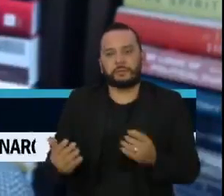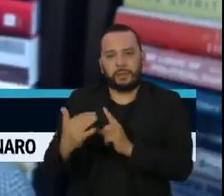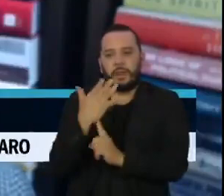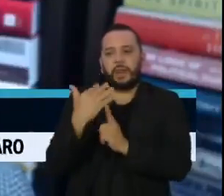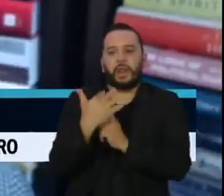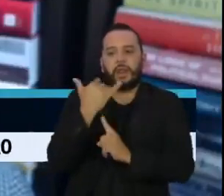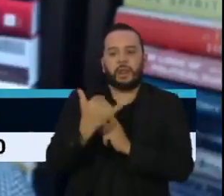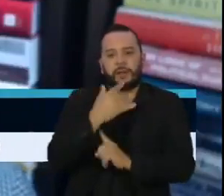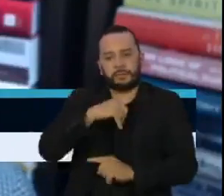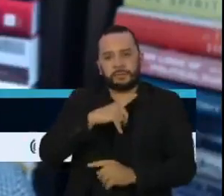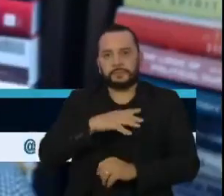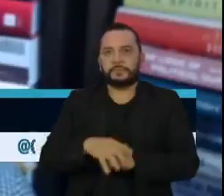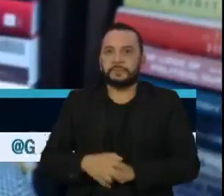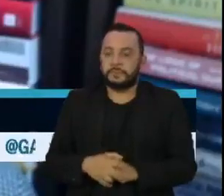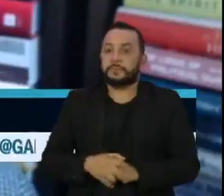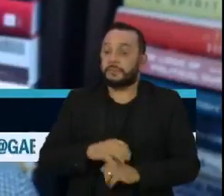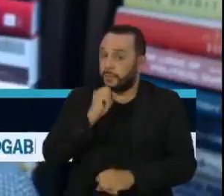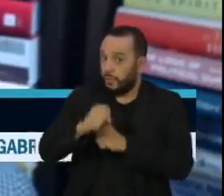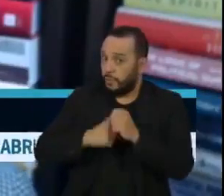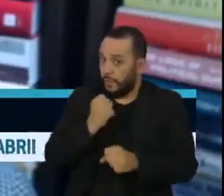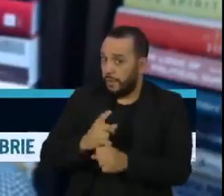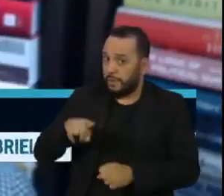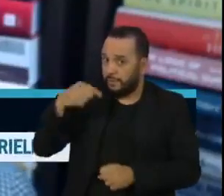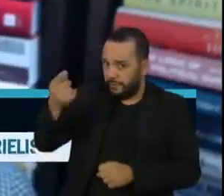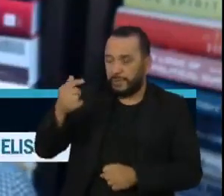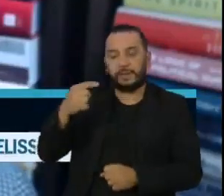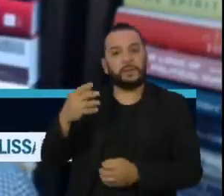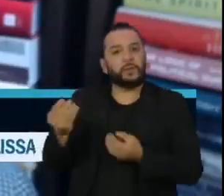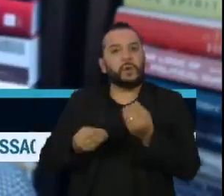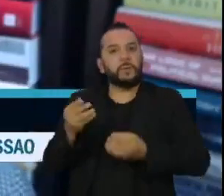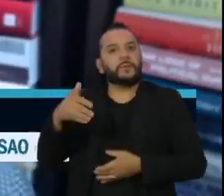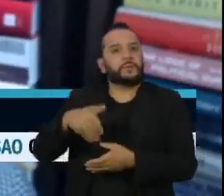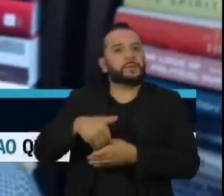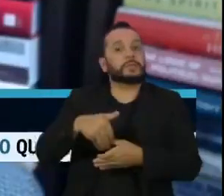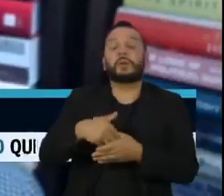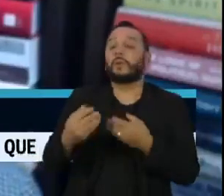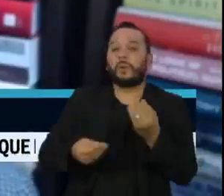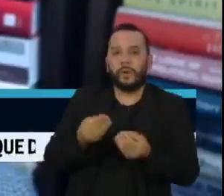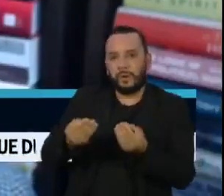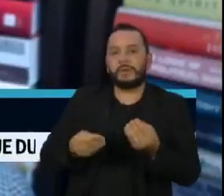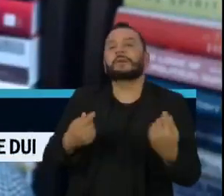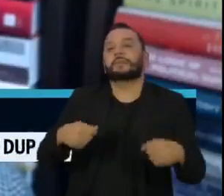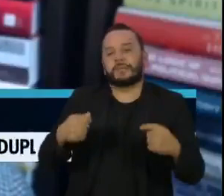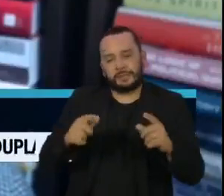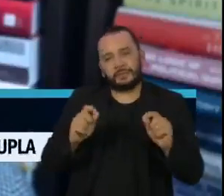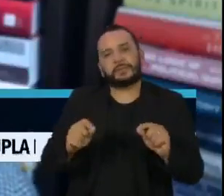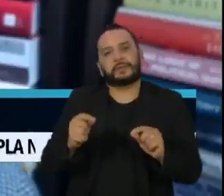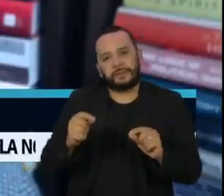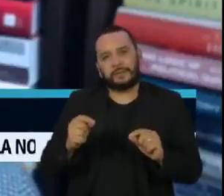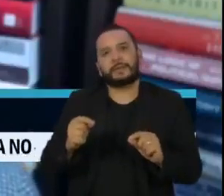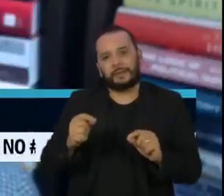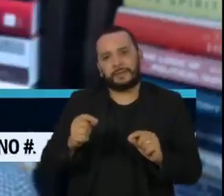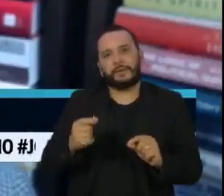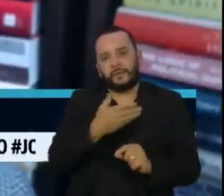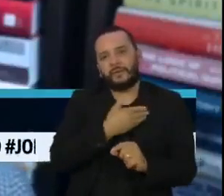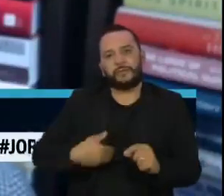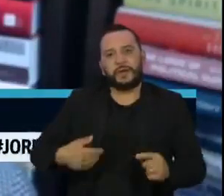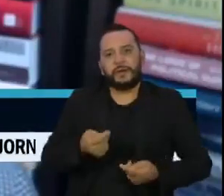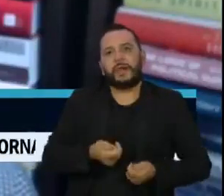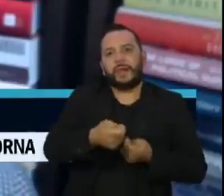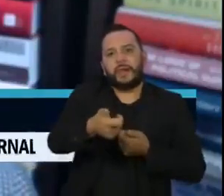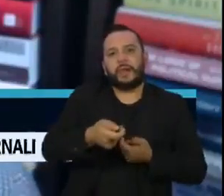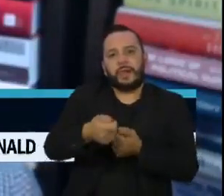muito complexo no ano que vem, e esse cenário eleitoral está demandando respostas fiscais por conta pelo